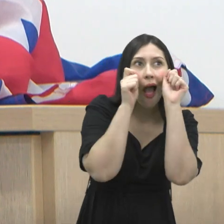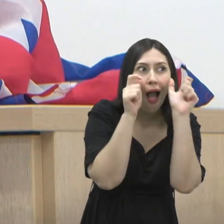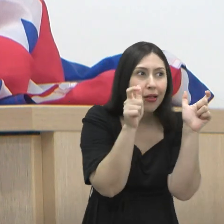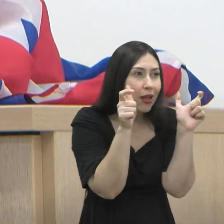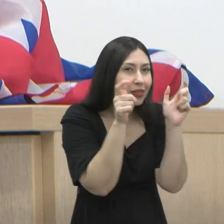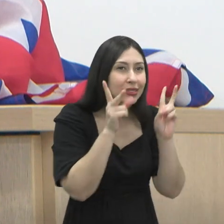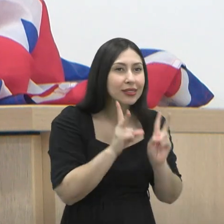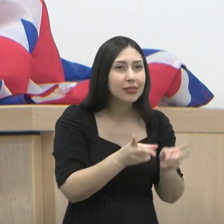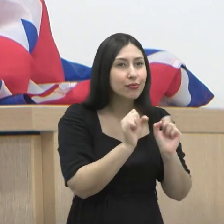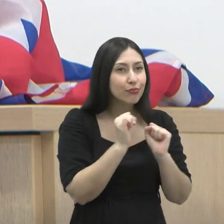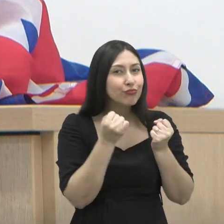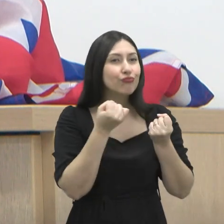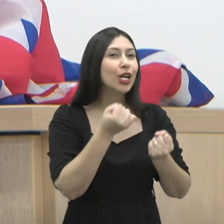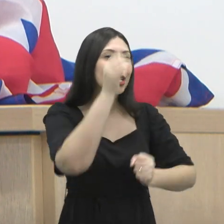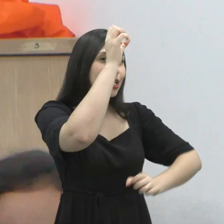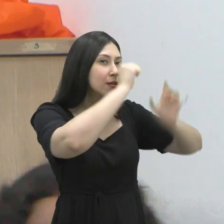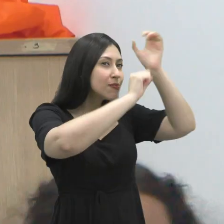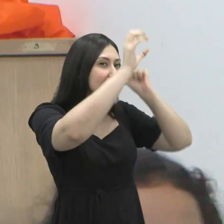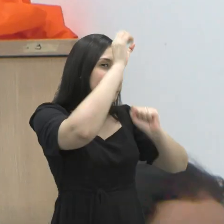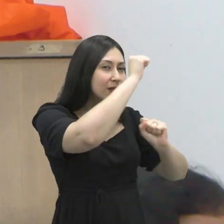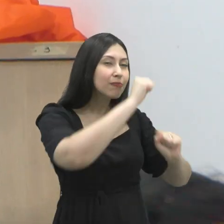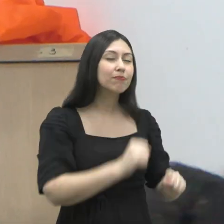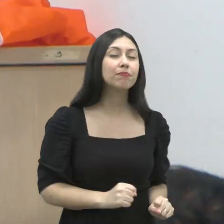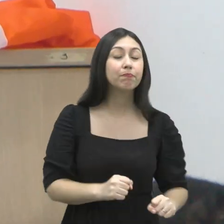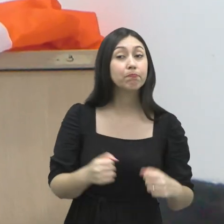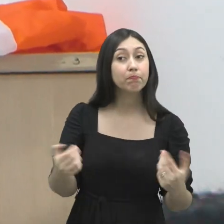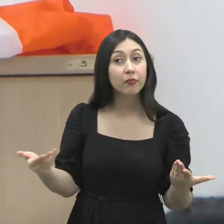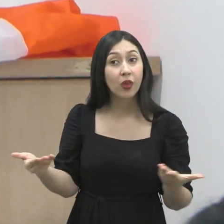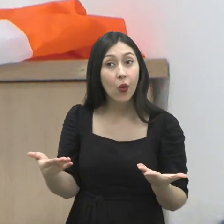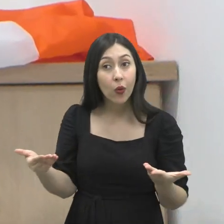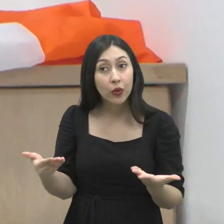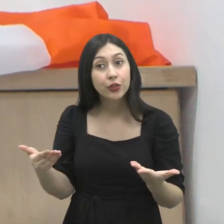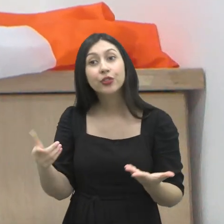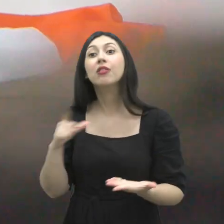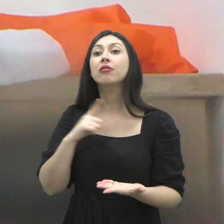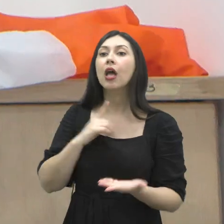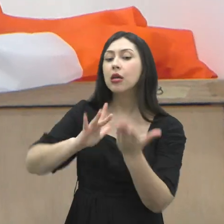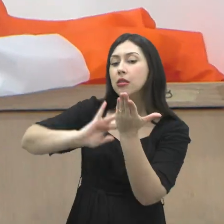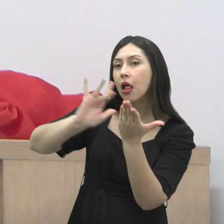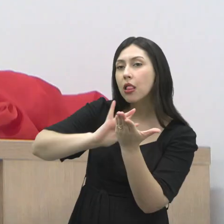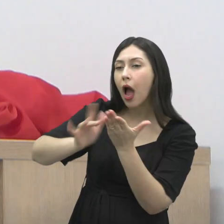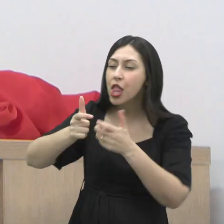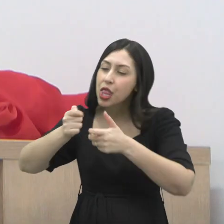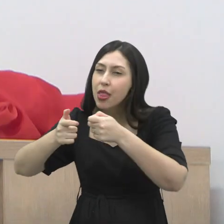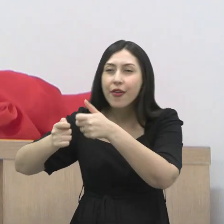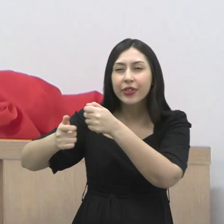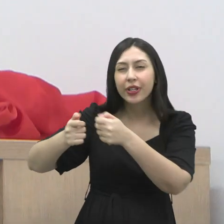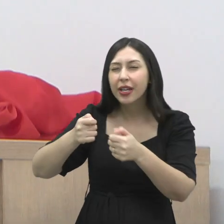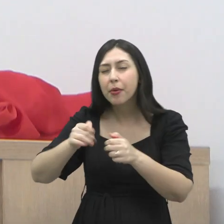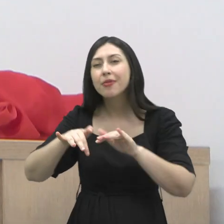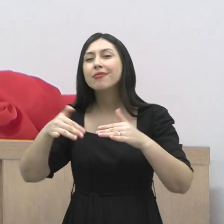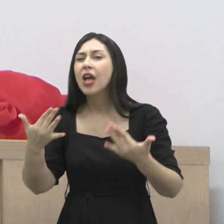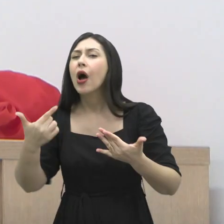sempre empenhados a aprender algo a mais? Então, hoje em dia, nós estudamos com celulares, videogames. O que eu faço? Eu passo aquele